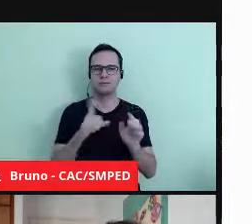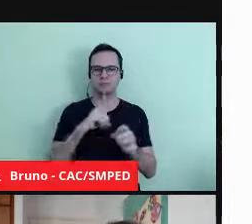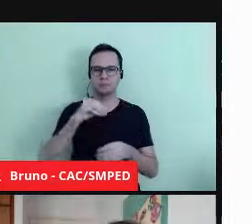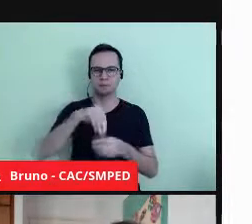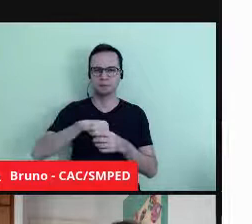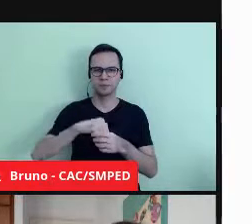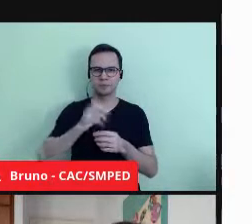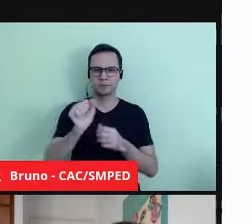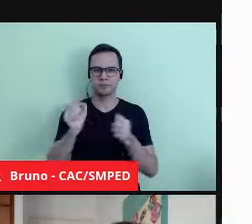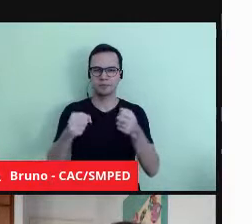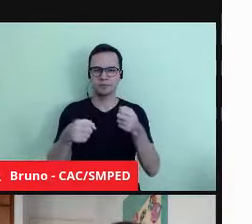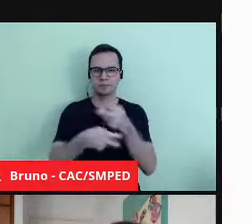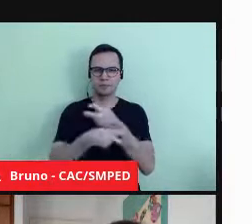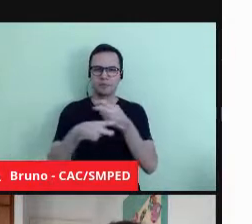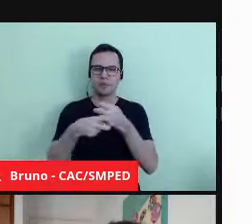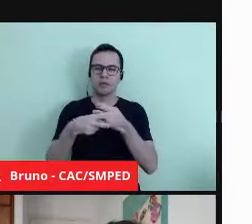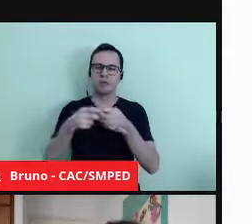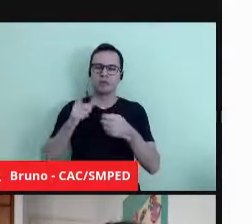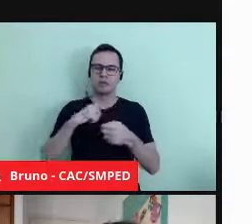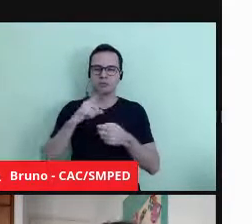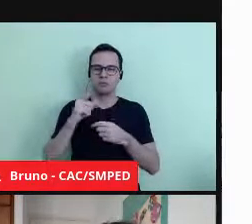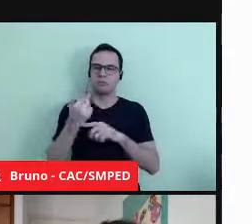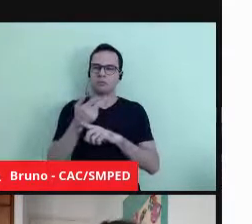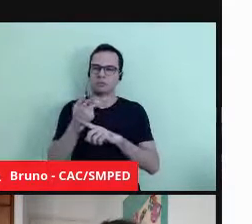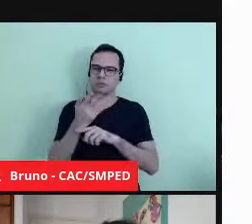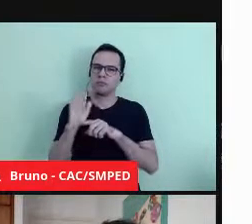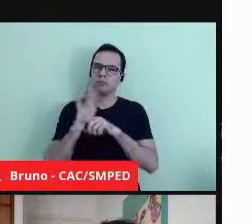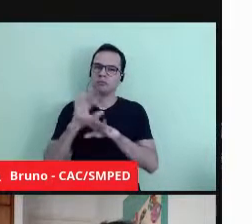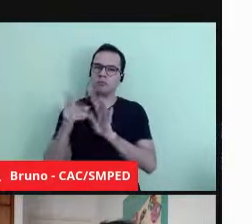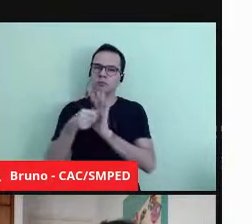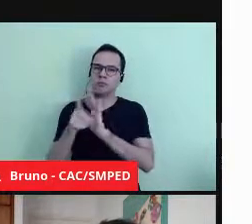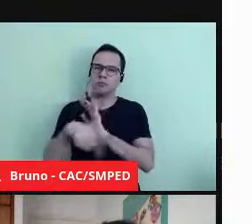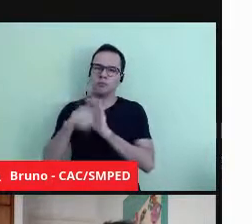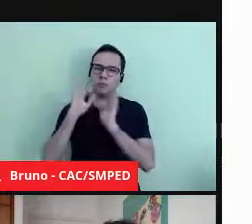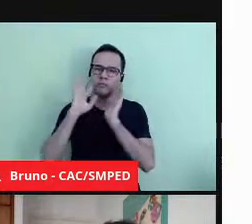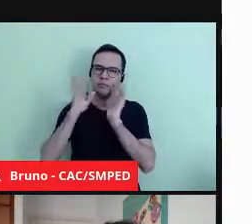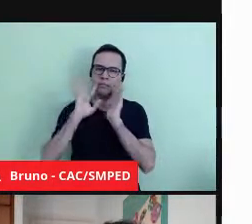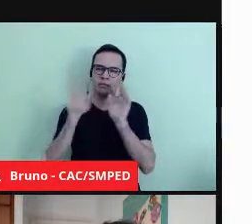vai dar uma navegação por áudio, como a gente pensa